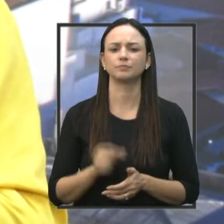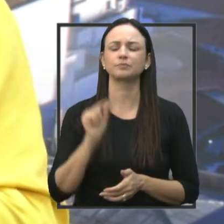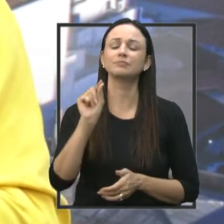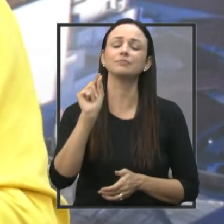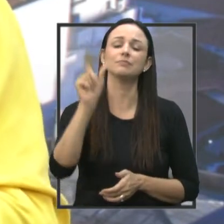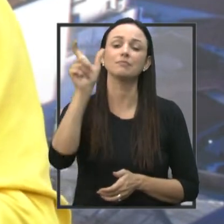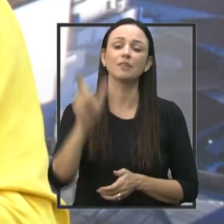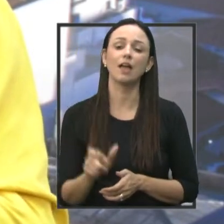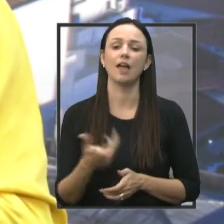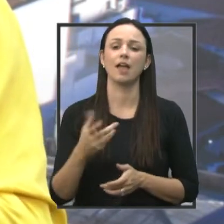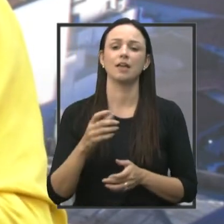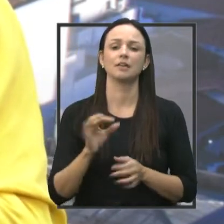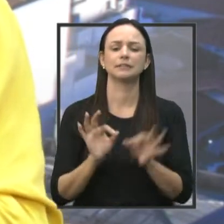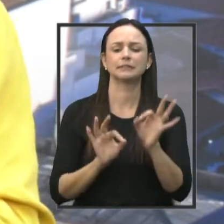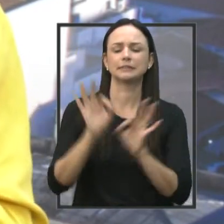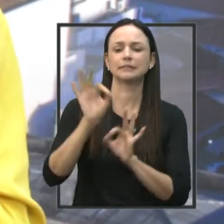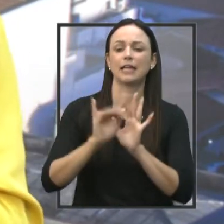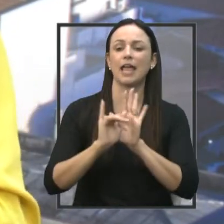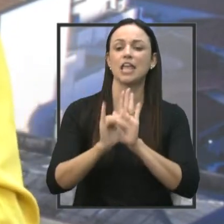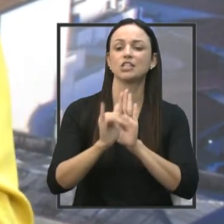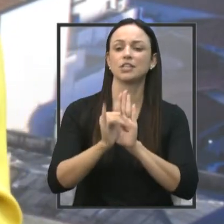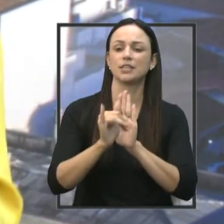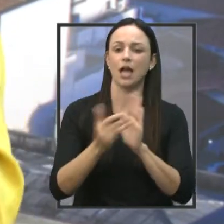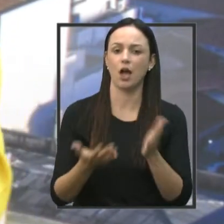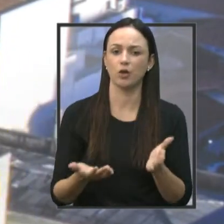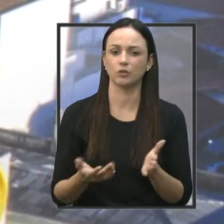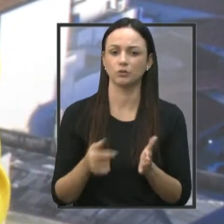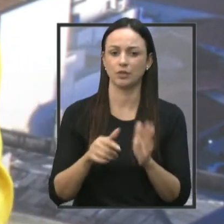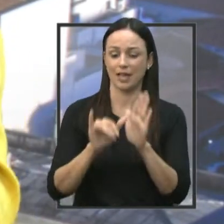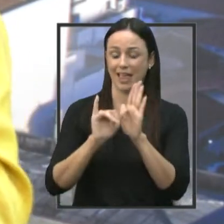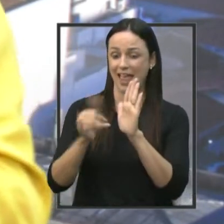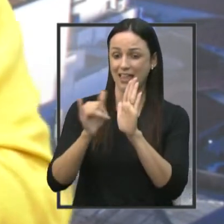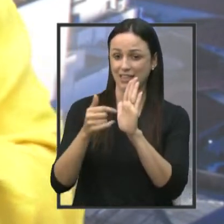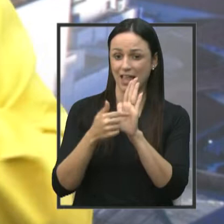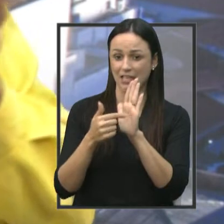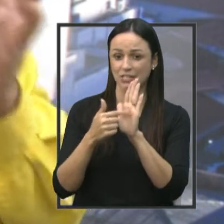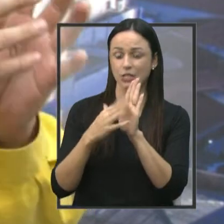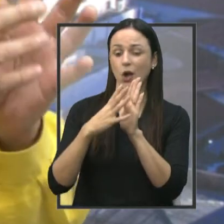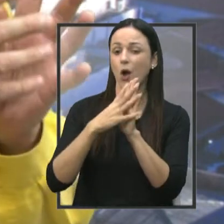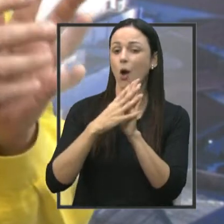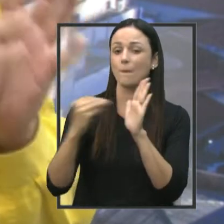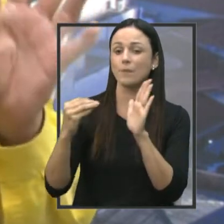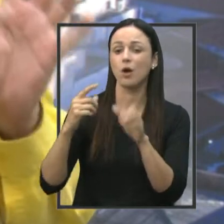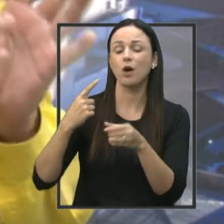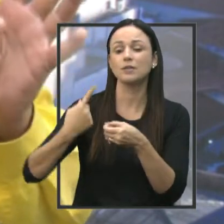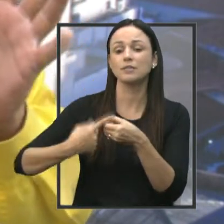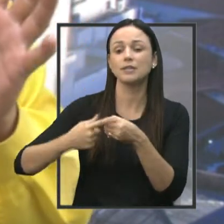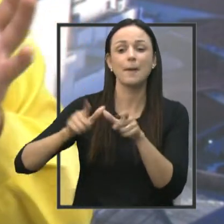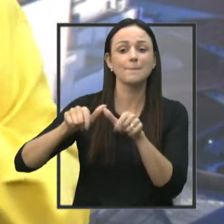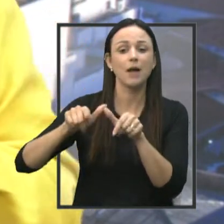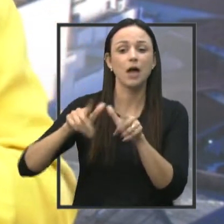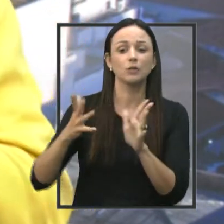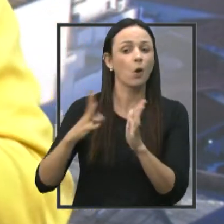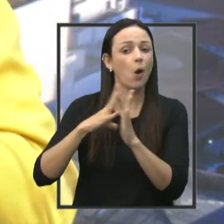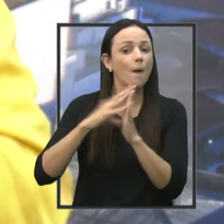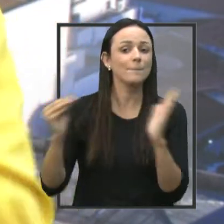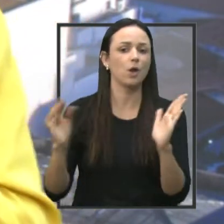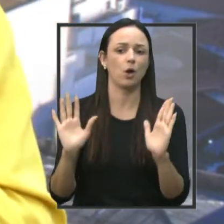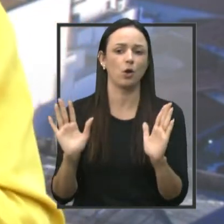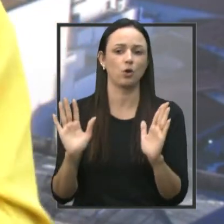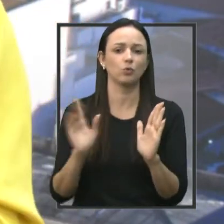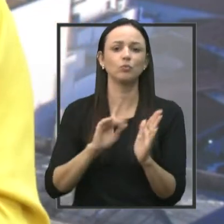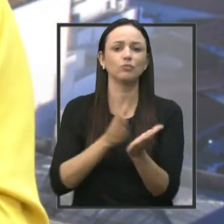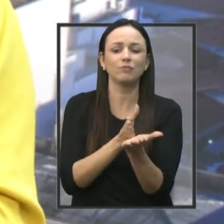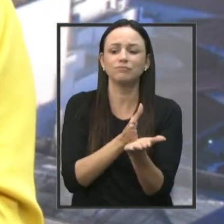elaborou o edital, entendeu? Esse edital foi copiado da cidade de Bauru, totalmente copiado, não teve